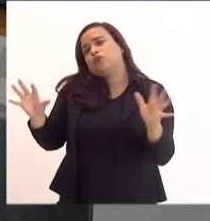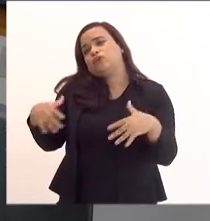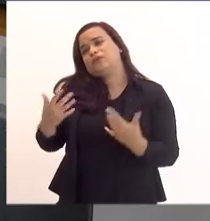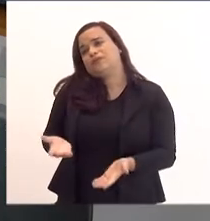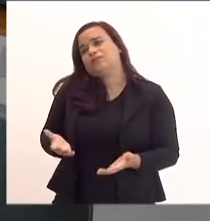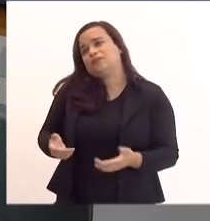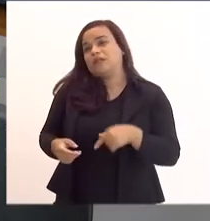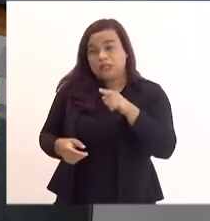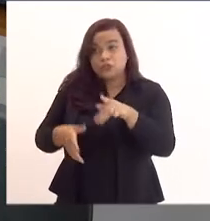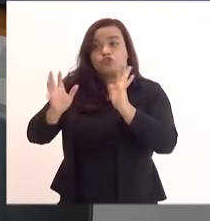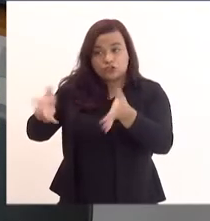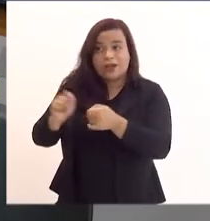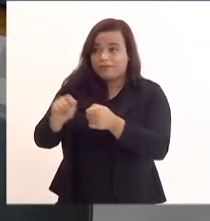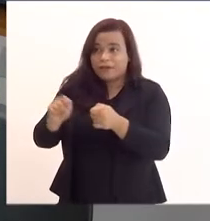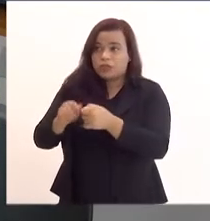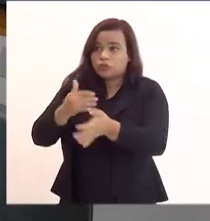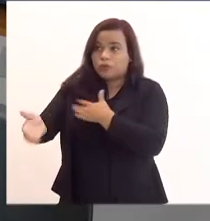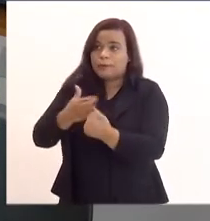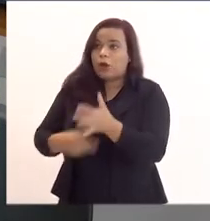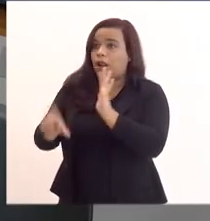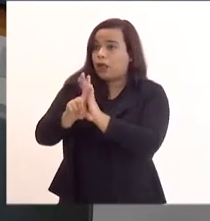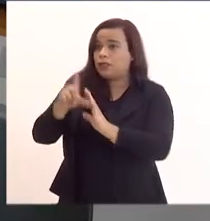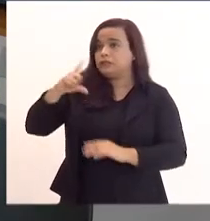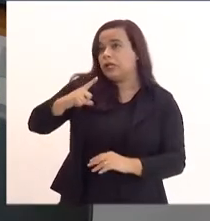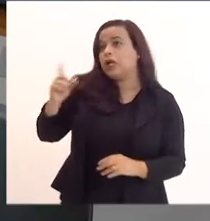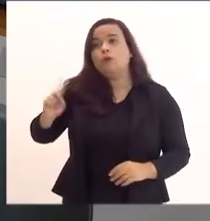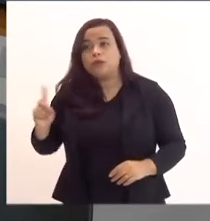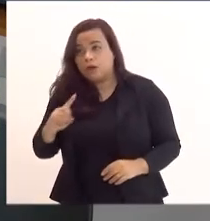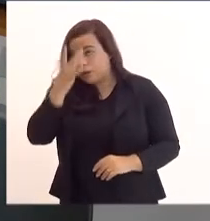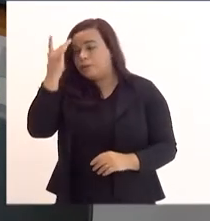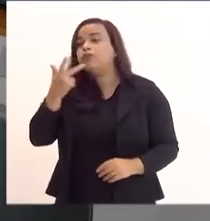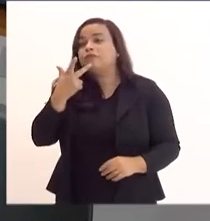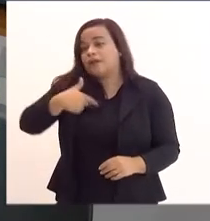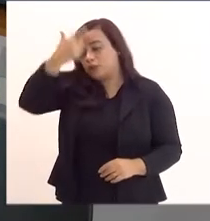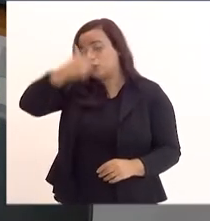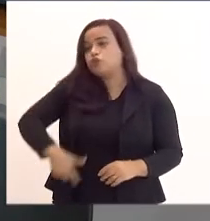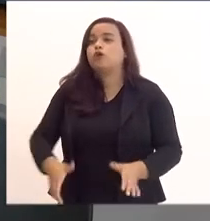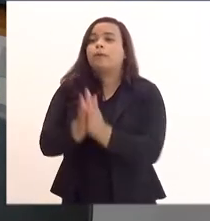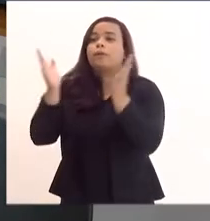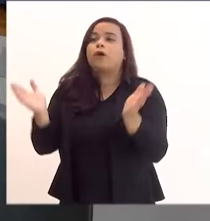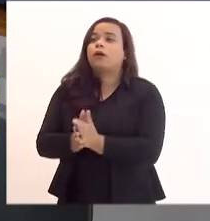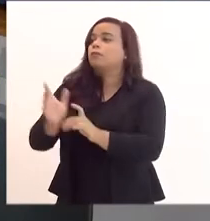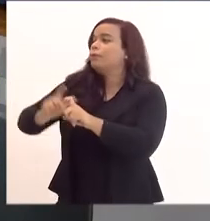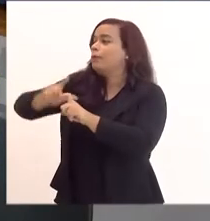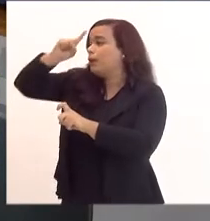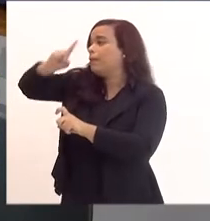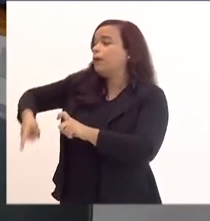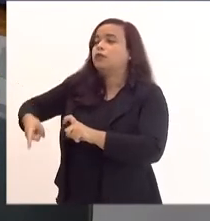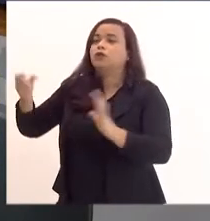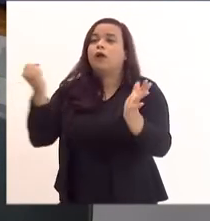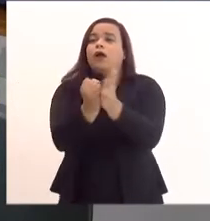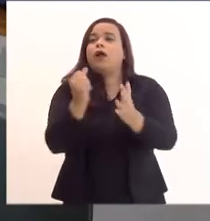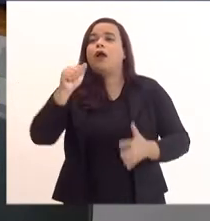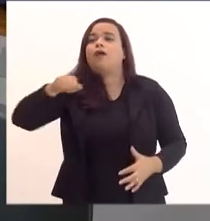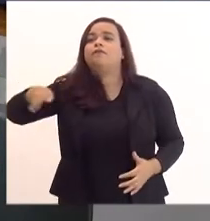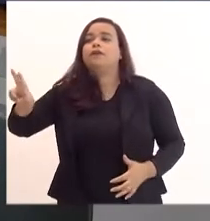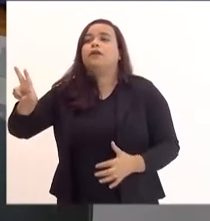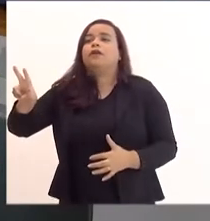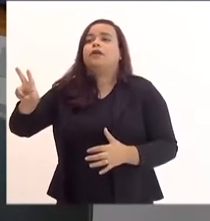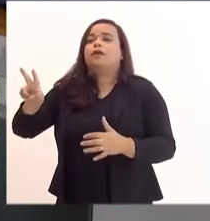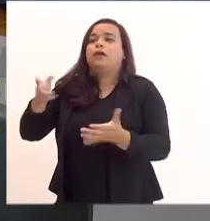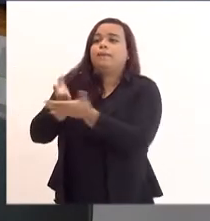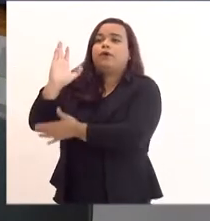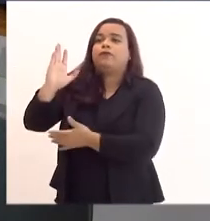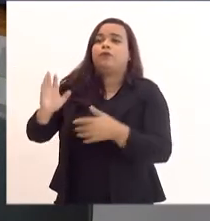feito independente dessa lei. A pessoa fala, eu sou pobre, o médico prescreveu, a Anvisa aprovou, sim, o juiz fala,